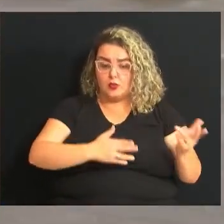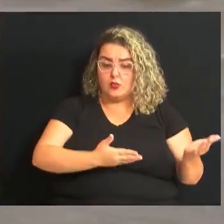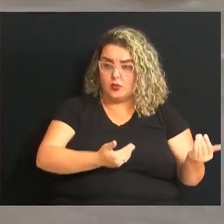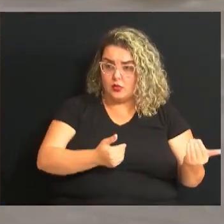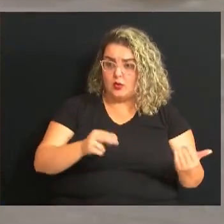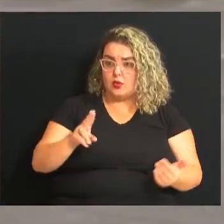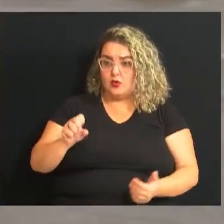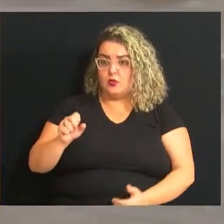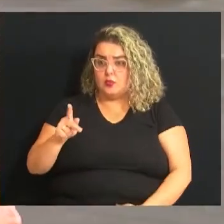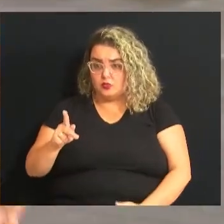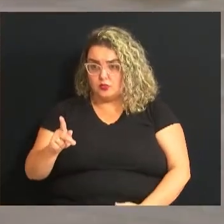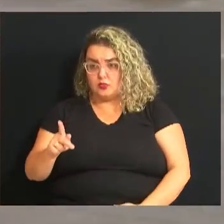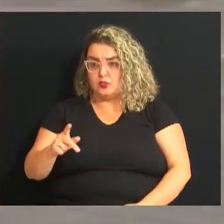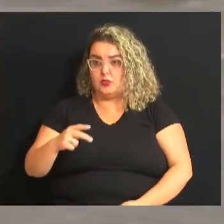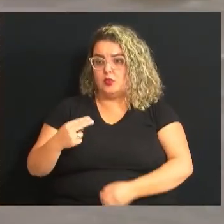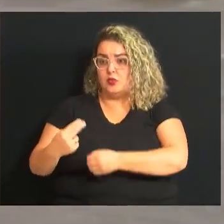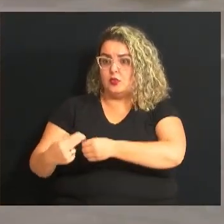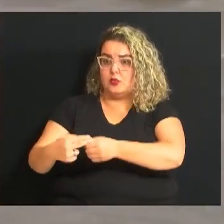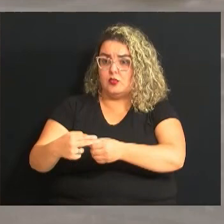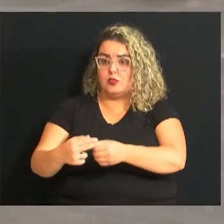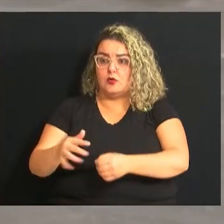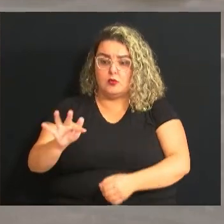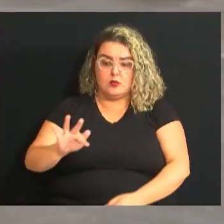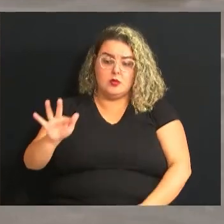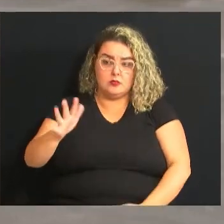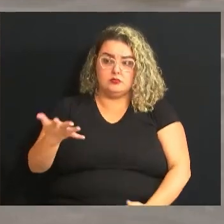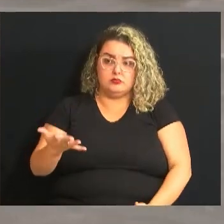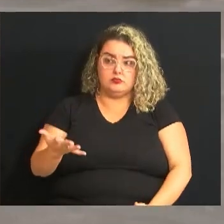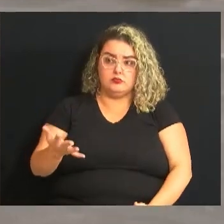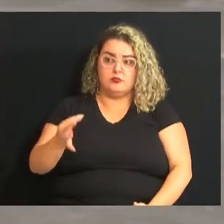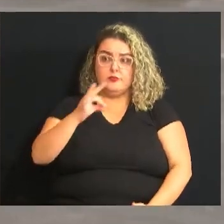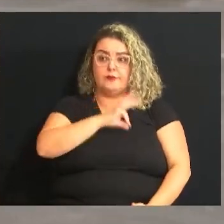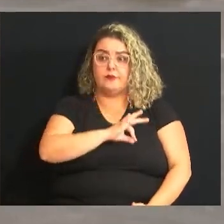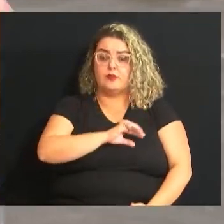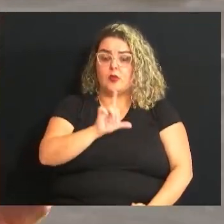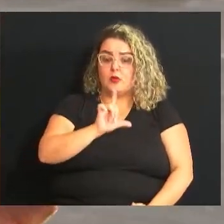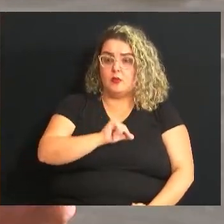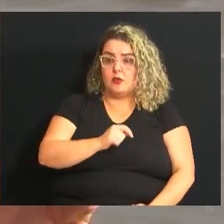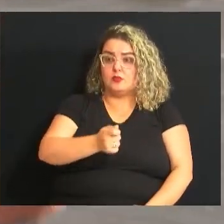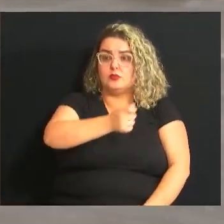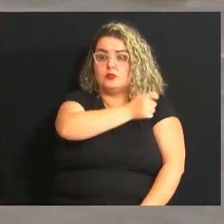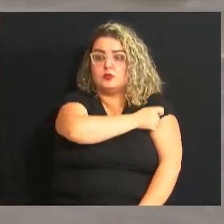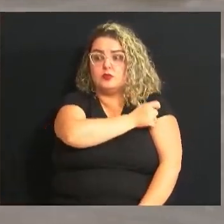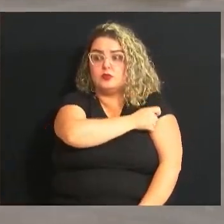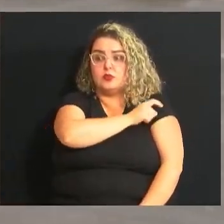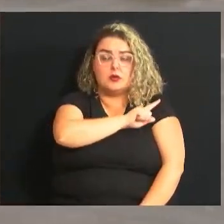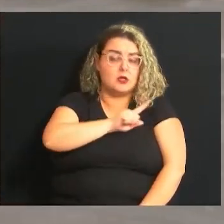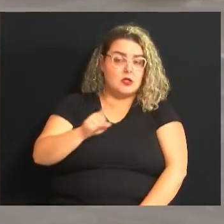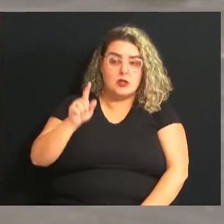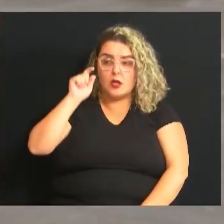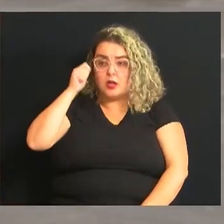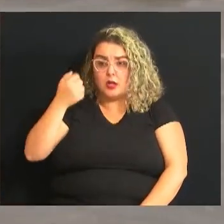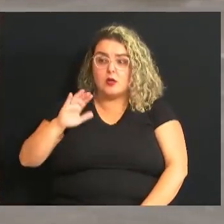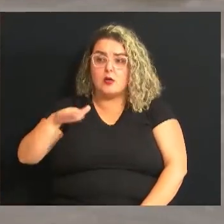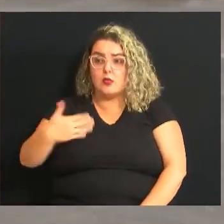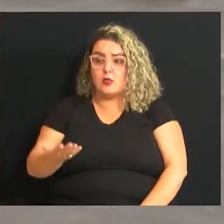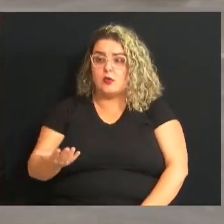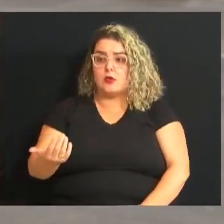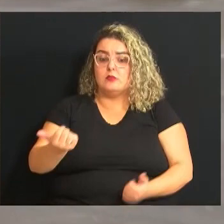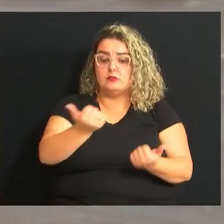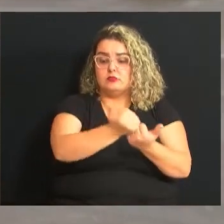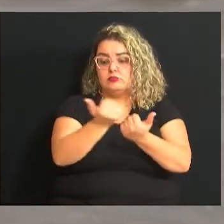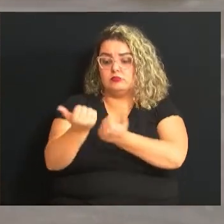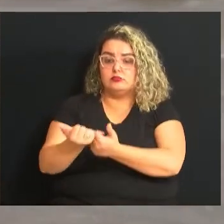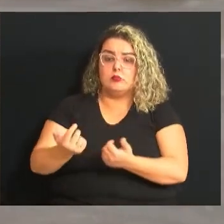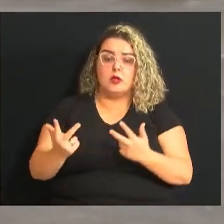que frequenta a USP, a Unicamp, uma universidade federal, receba um salário menor de um aluno não negro quando